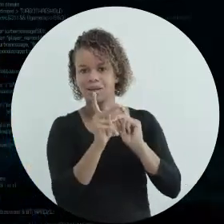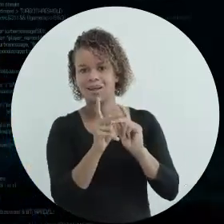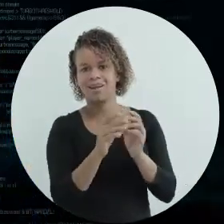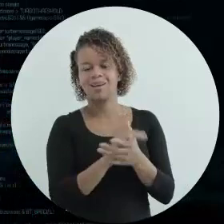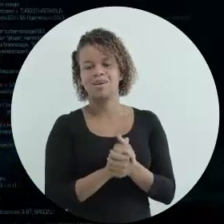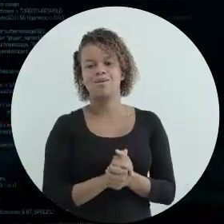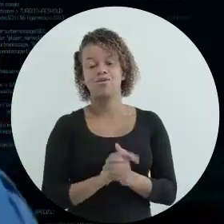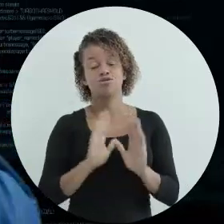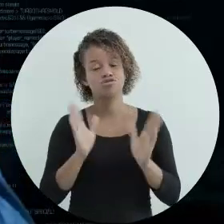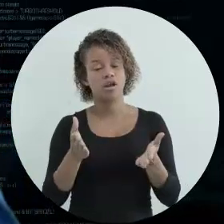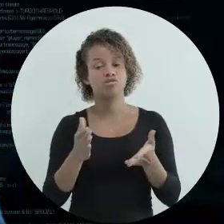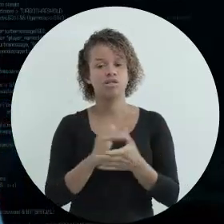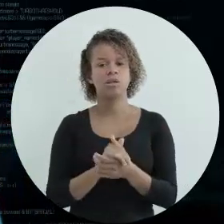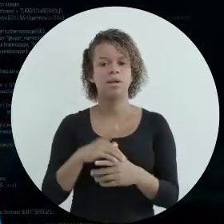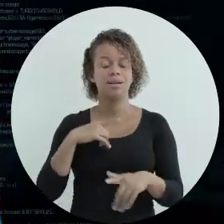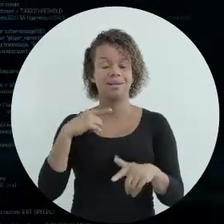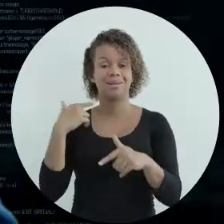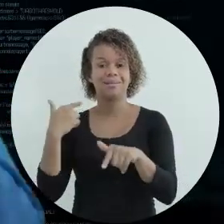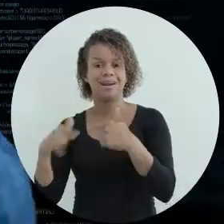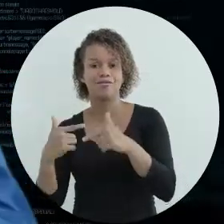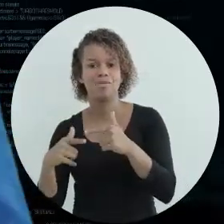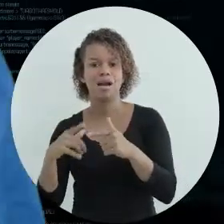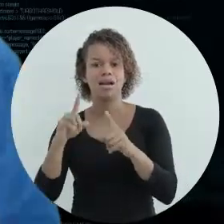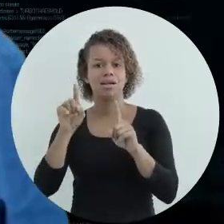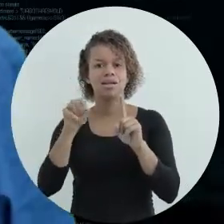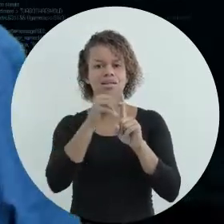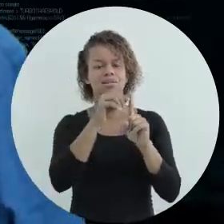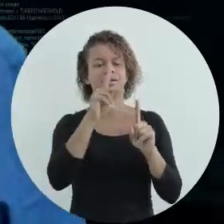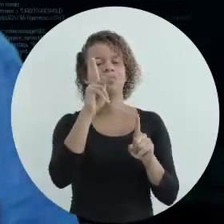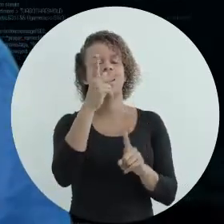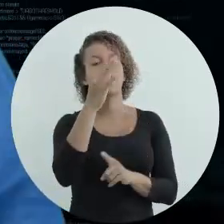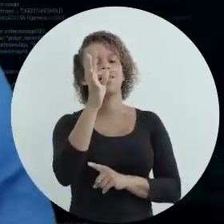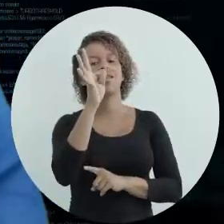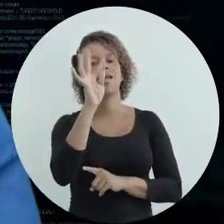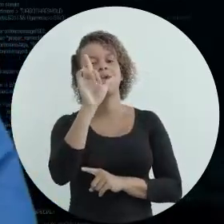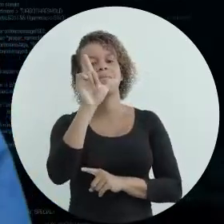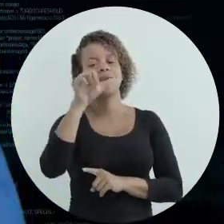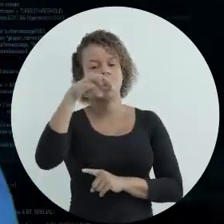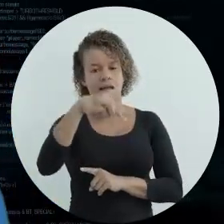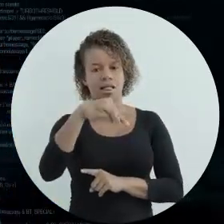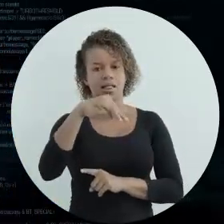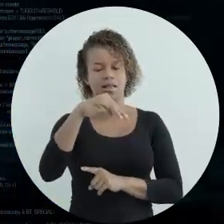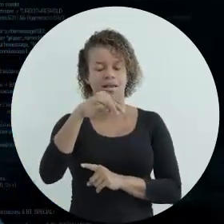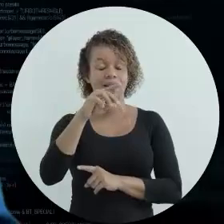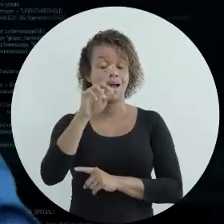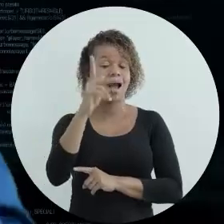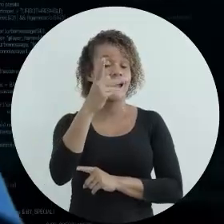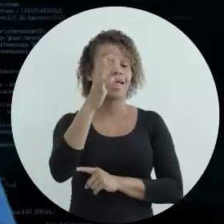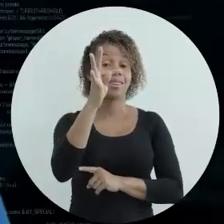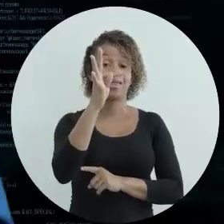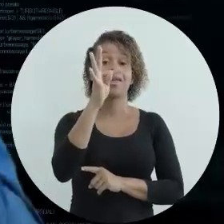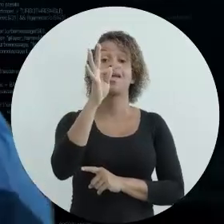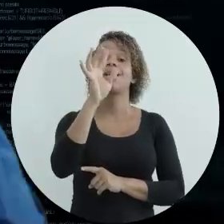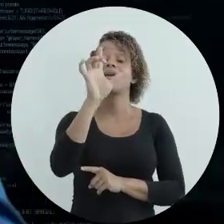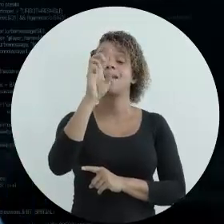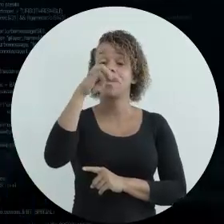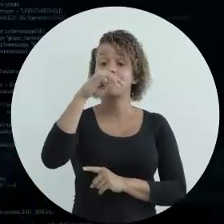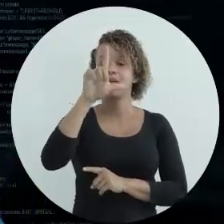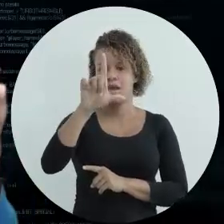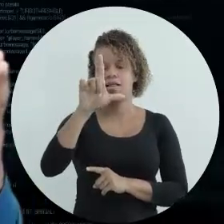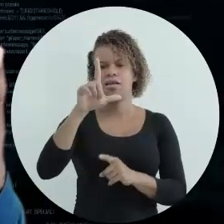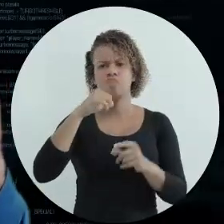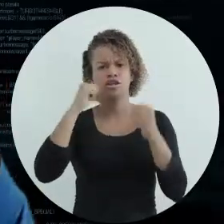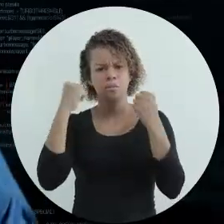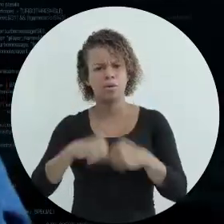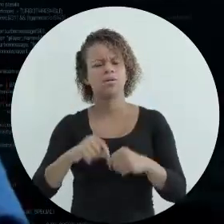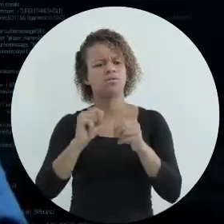ele trabalha em cima do HTML. Aí vem um conceito importante, né? Que a gente pode fazer muita coisa com o JavaScript. A